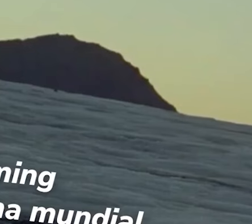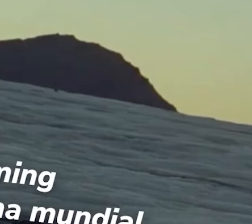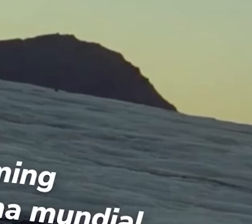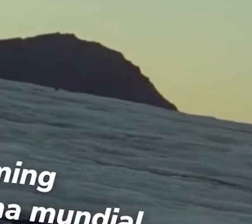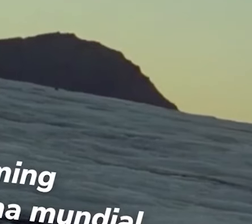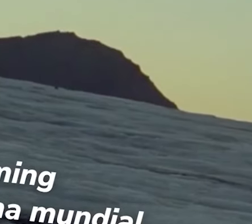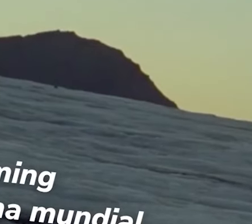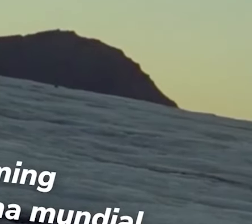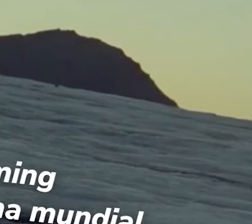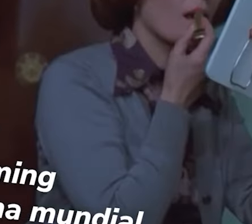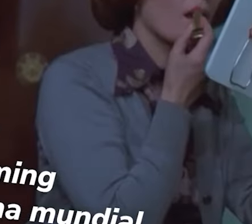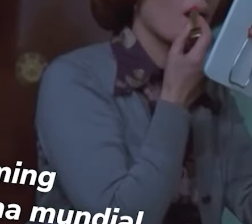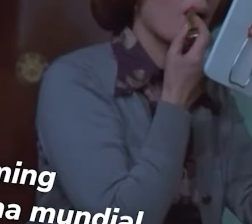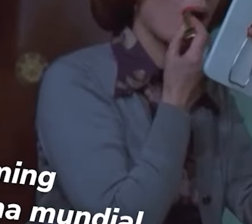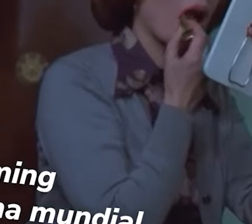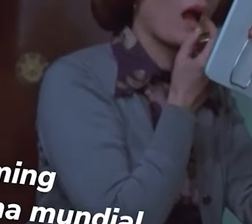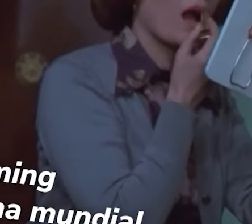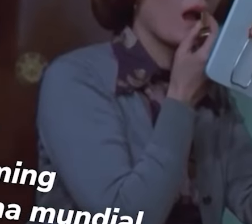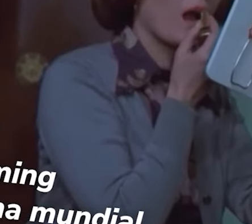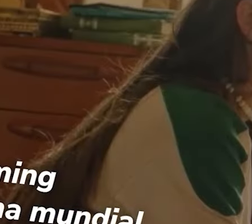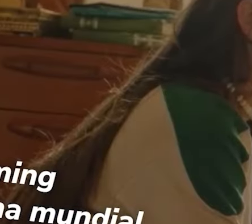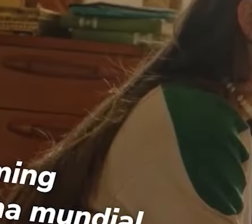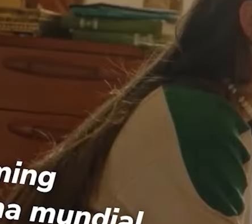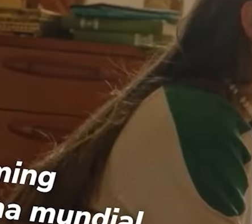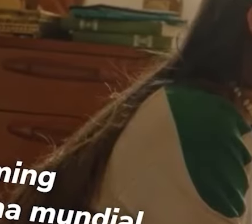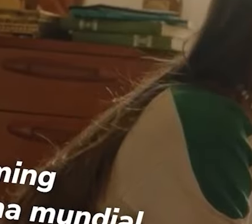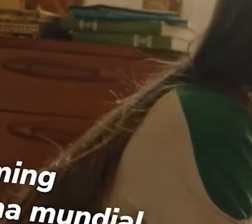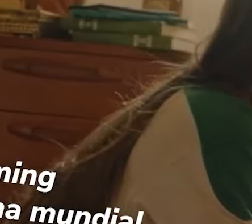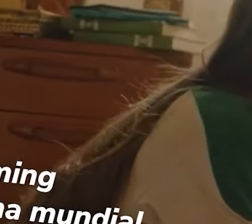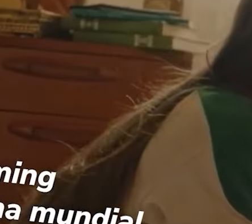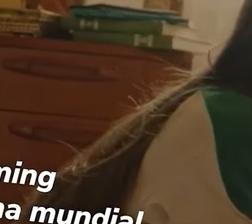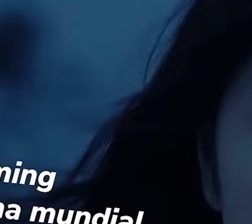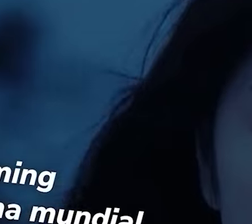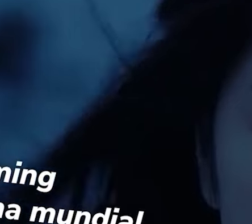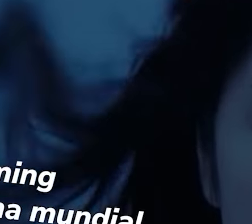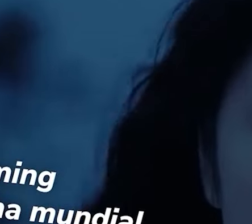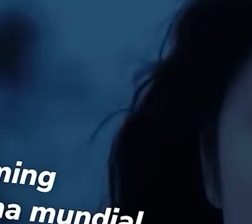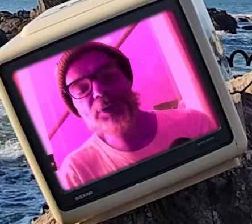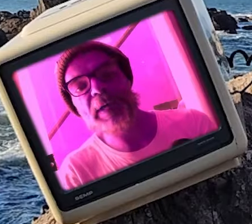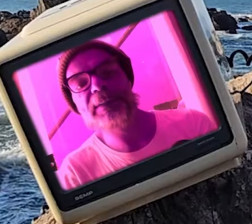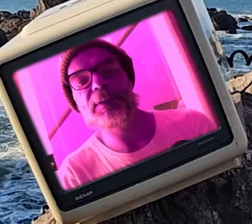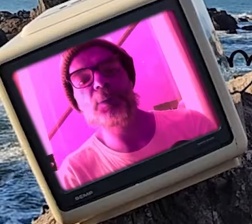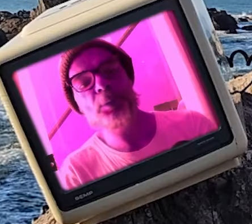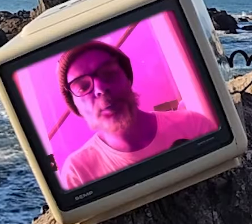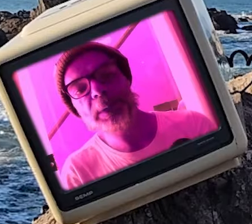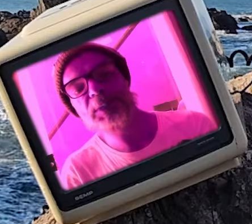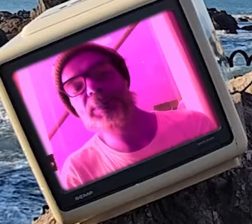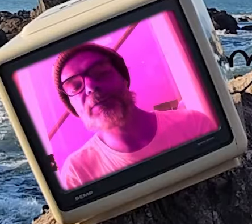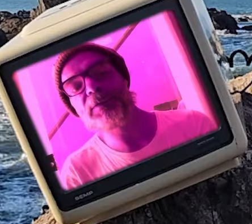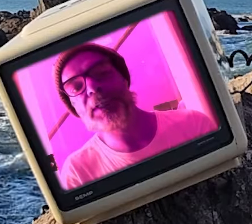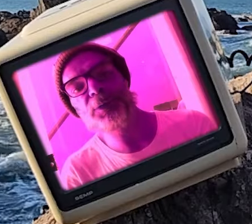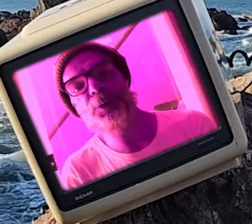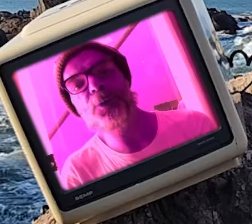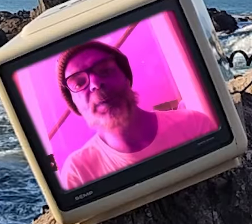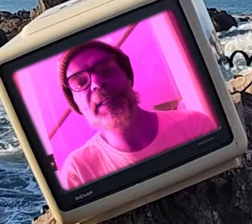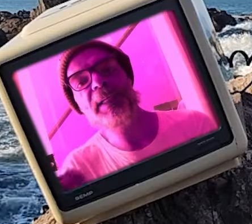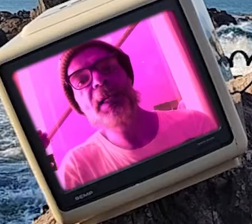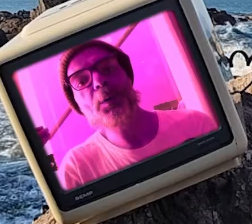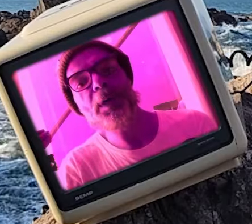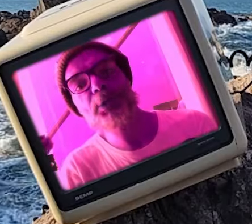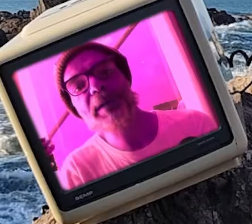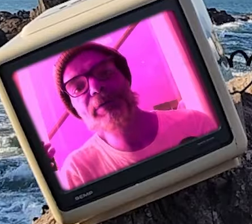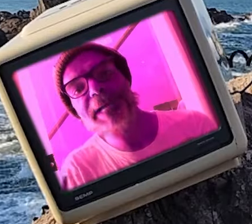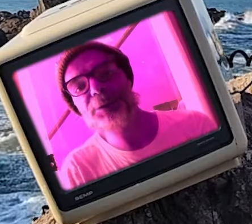do clássico ao contemporâneo. Filmes em muitas línguas, filmes representando diversas culturas para você